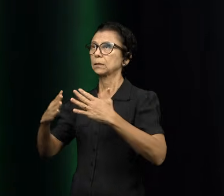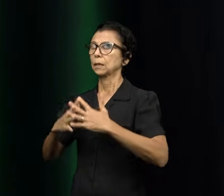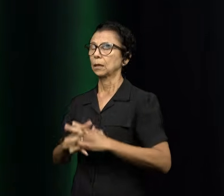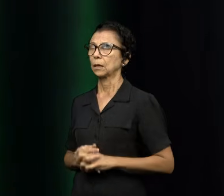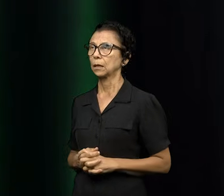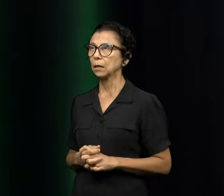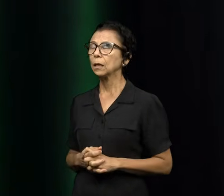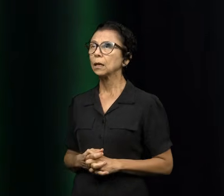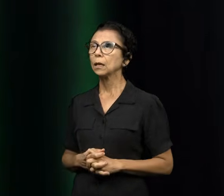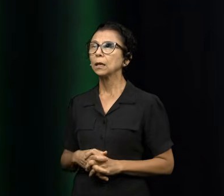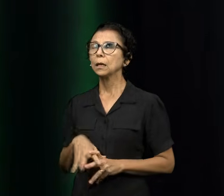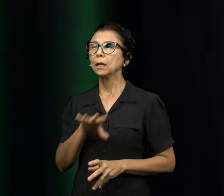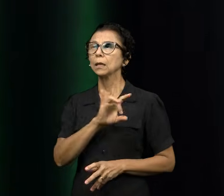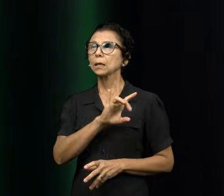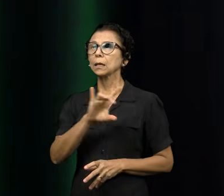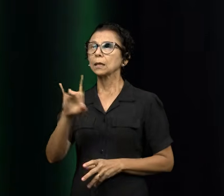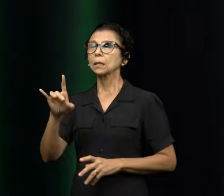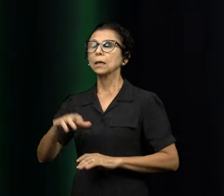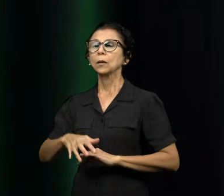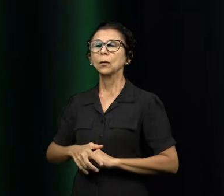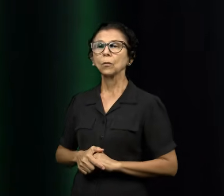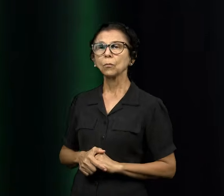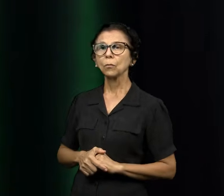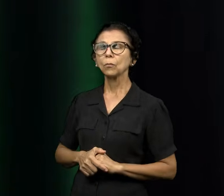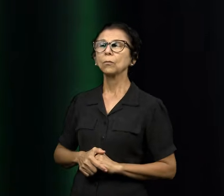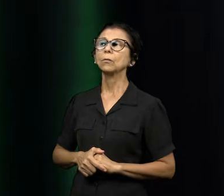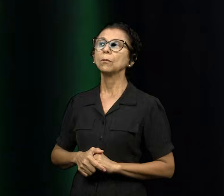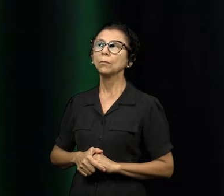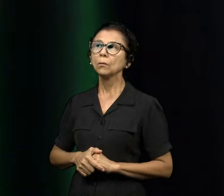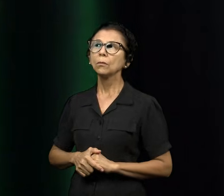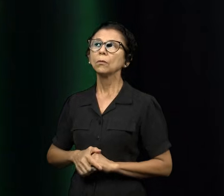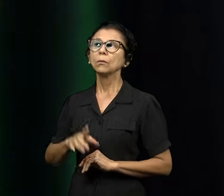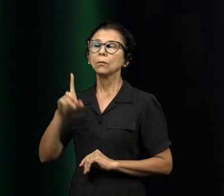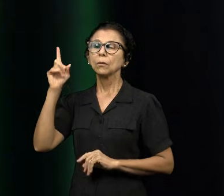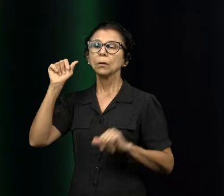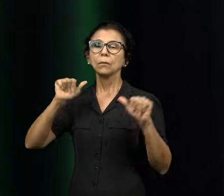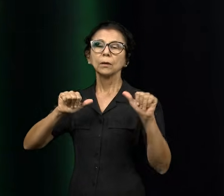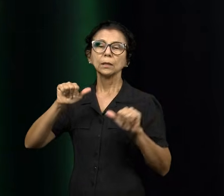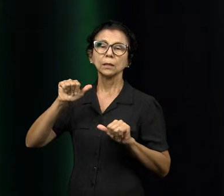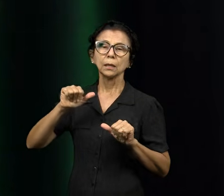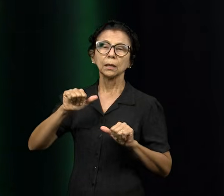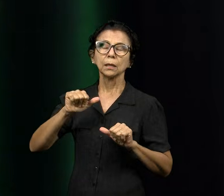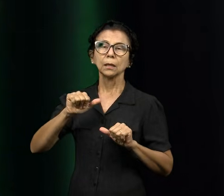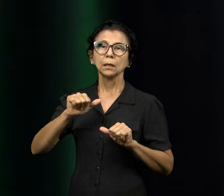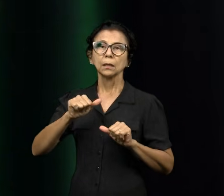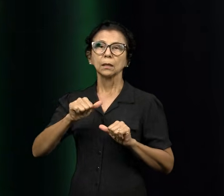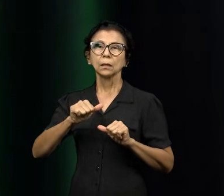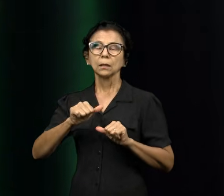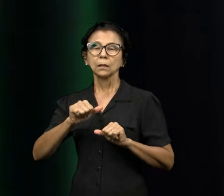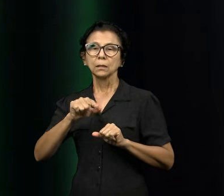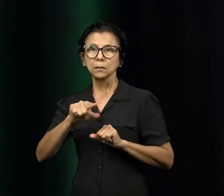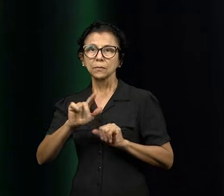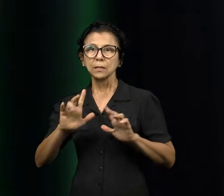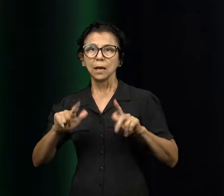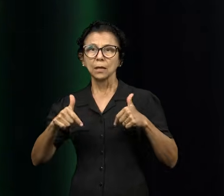receba segundo o que tiver feito por meio do corpo, ou bem ou mal.